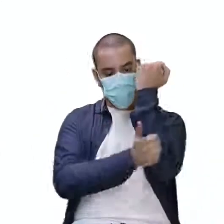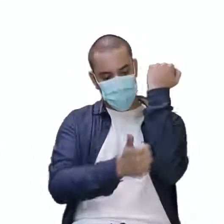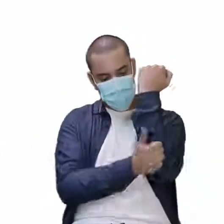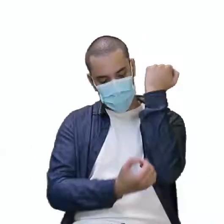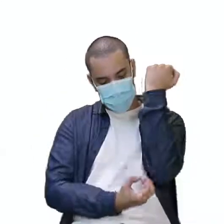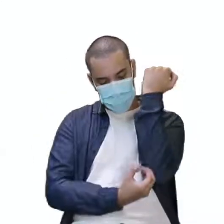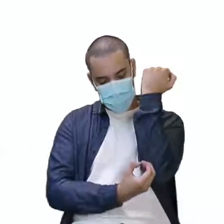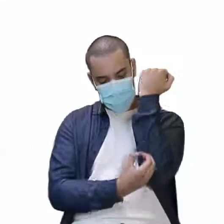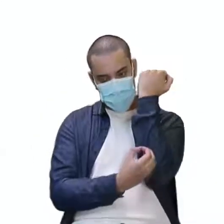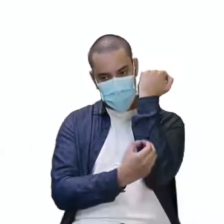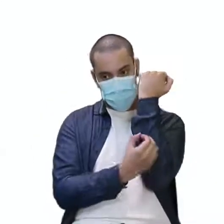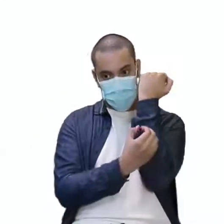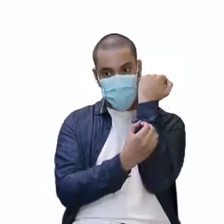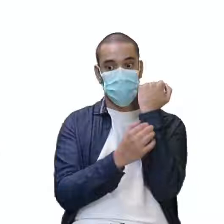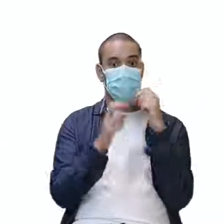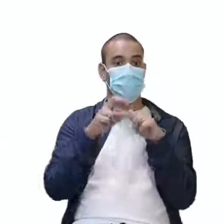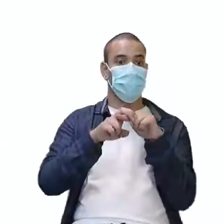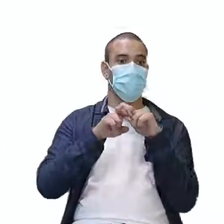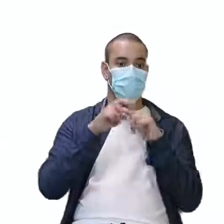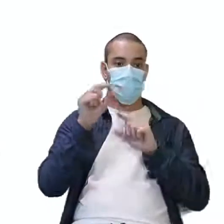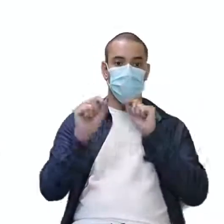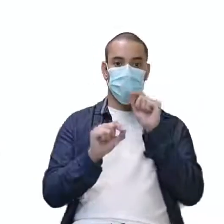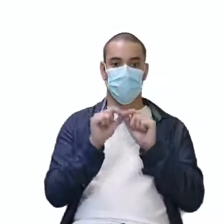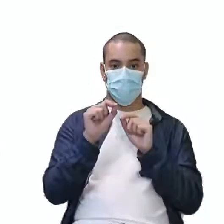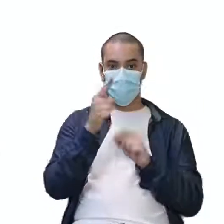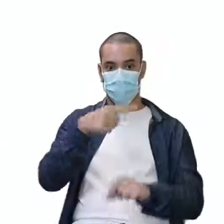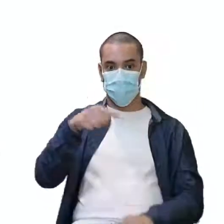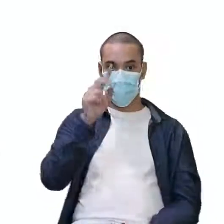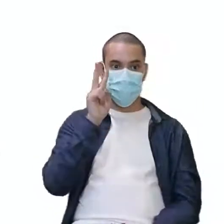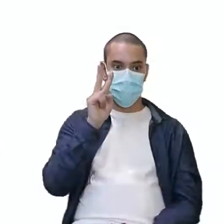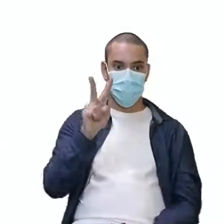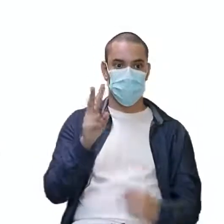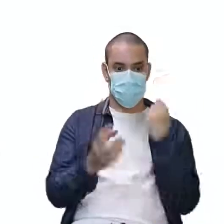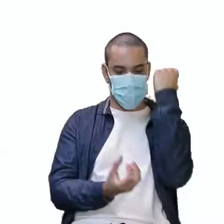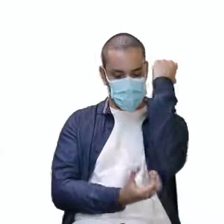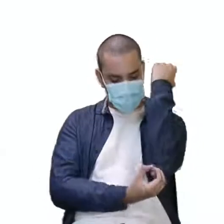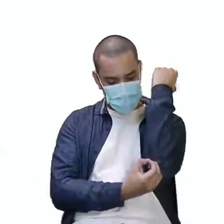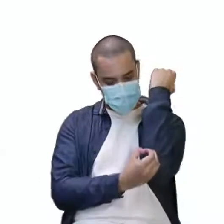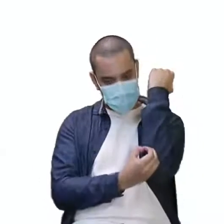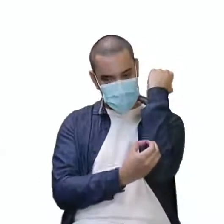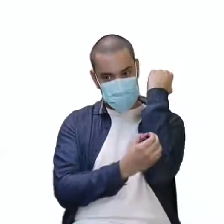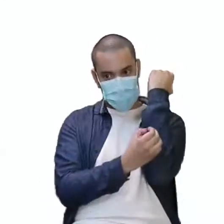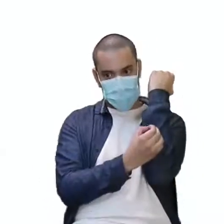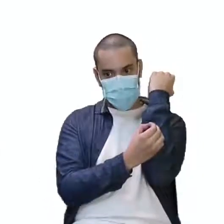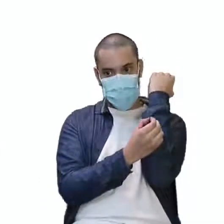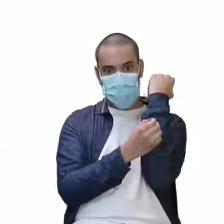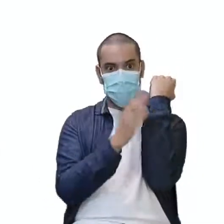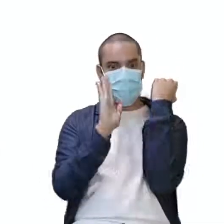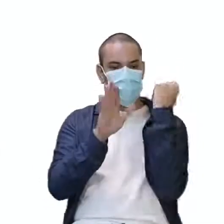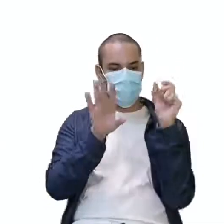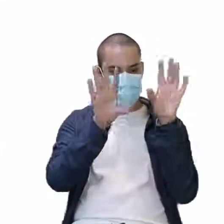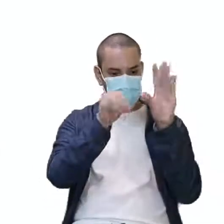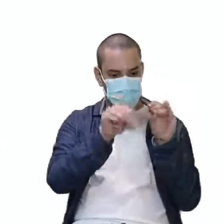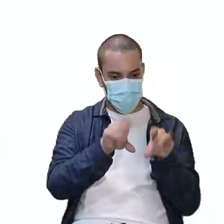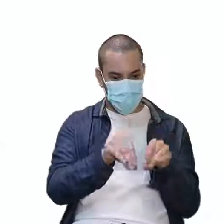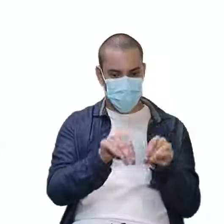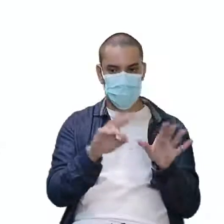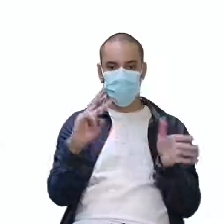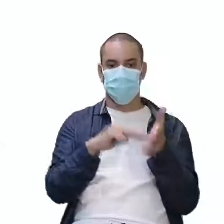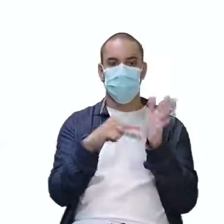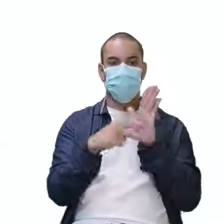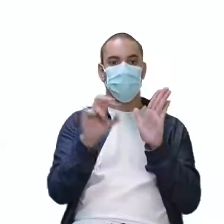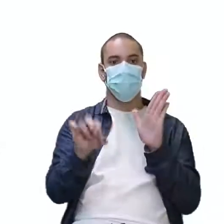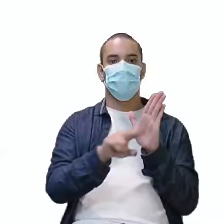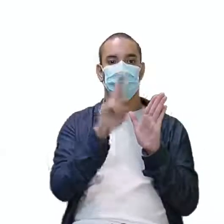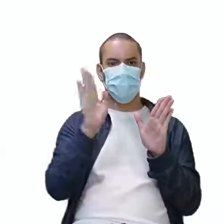vê ou quando você vê um cupinzeiro e que você vê esse cupinzeiro que já foi mexido, tá?